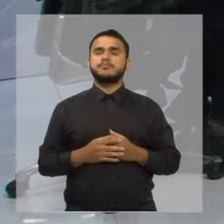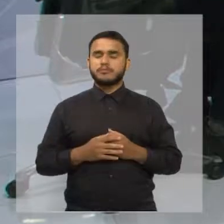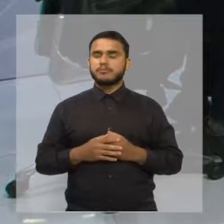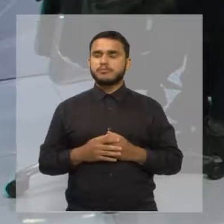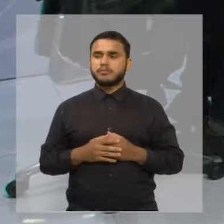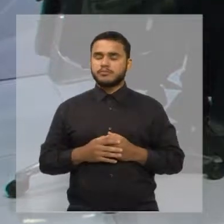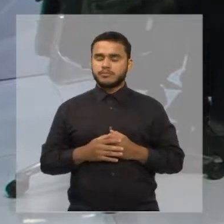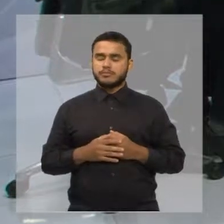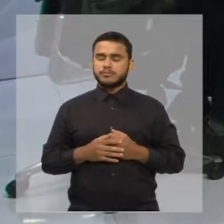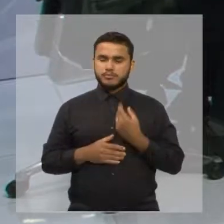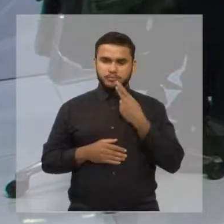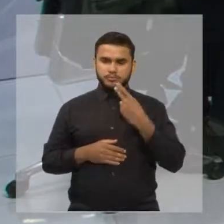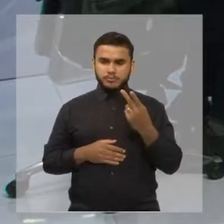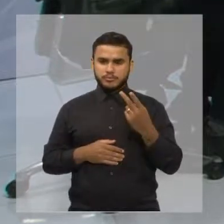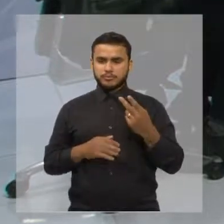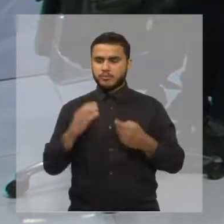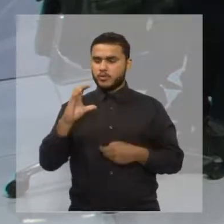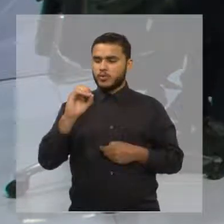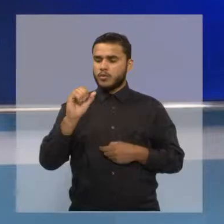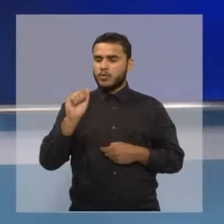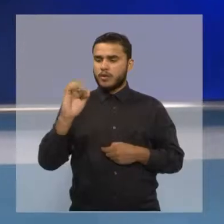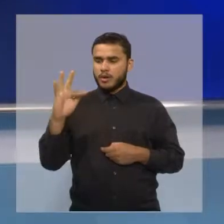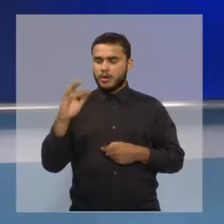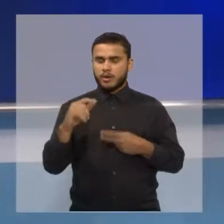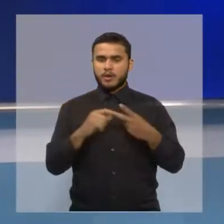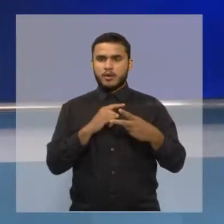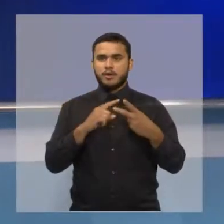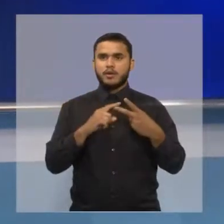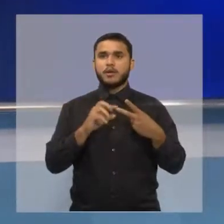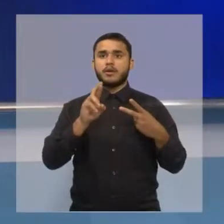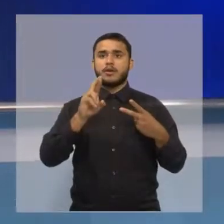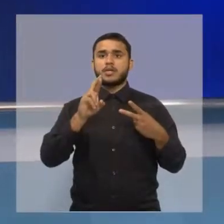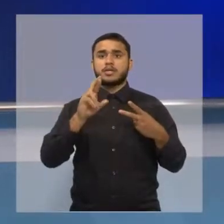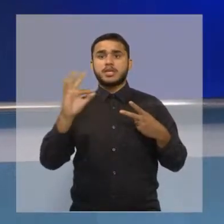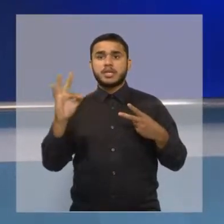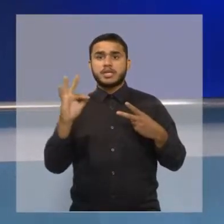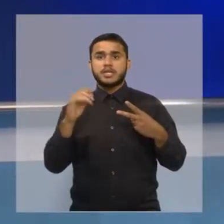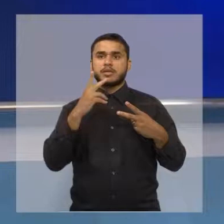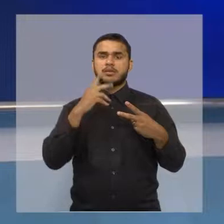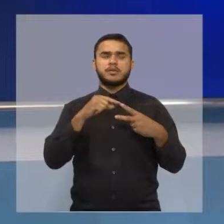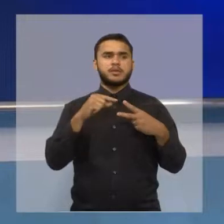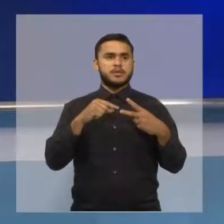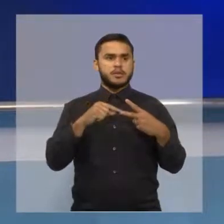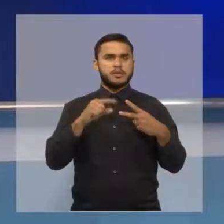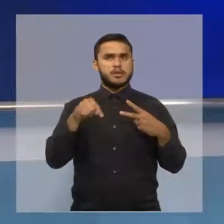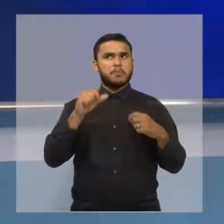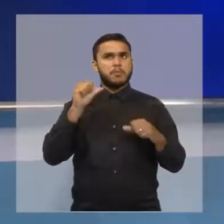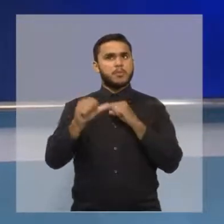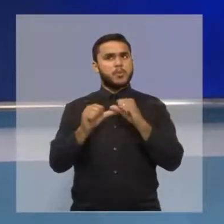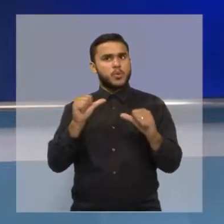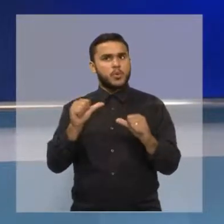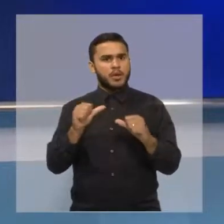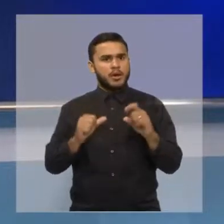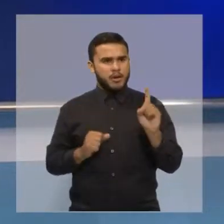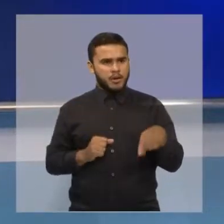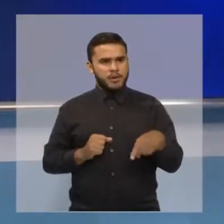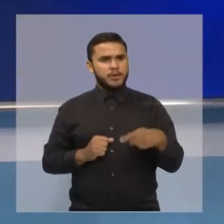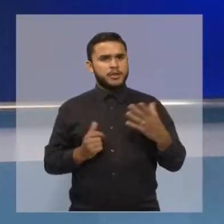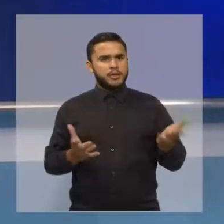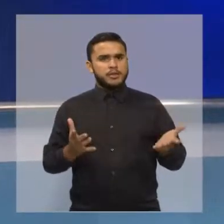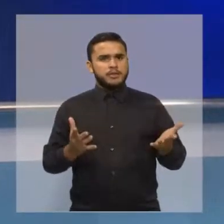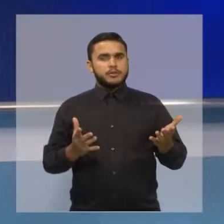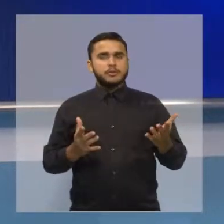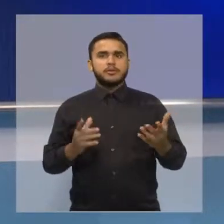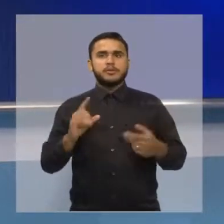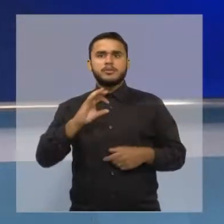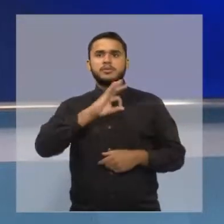o professor lembrou, no COAF, isso, perfeito, na Receita Federal, que está transformando agora numa agência, na dissolução da